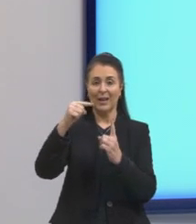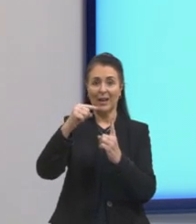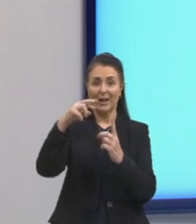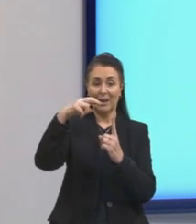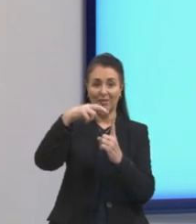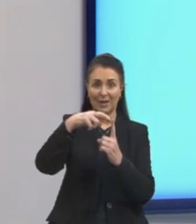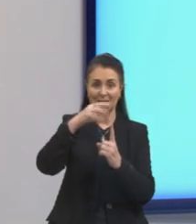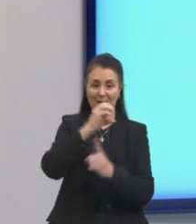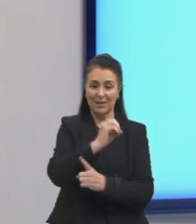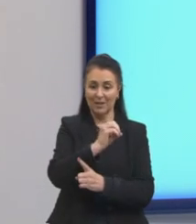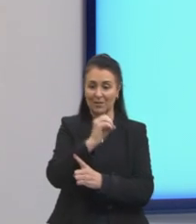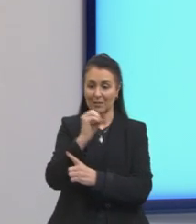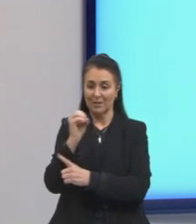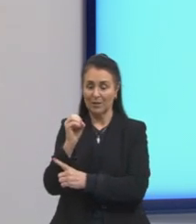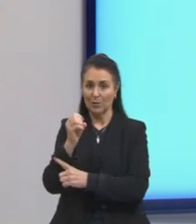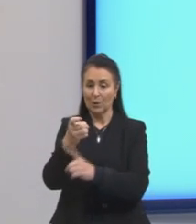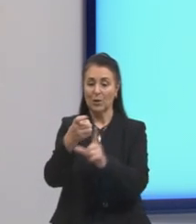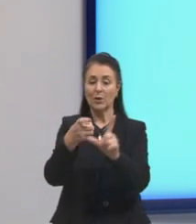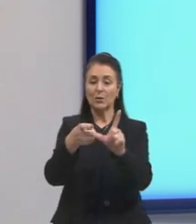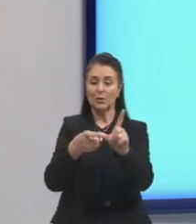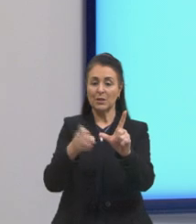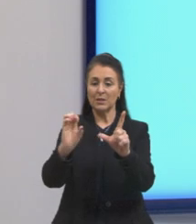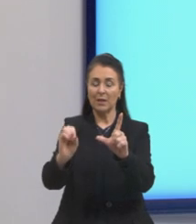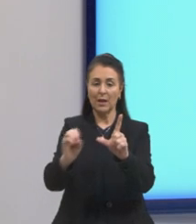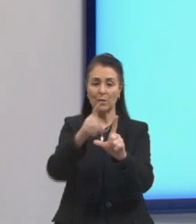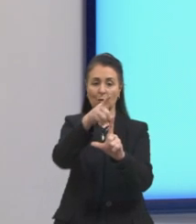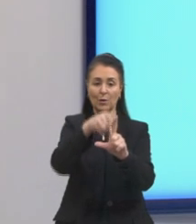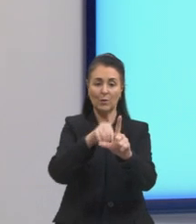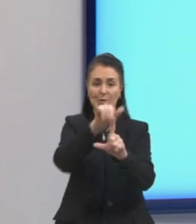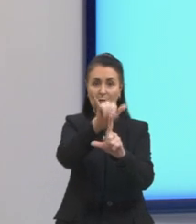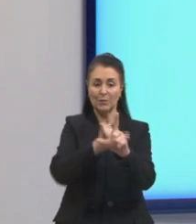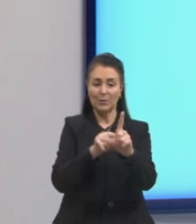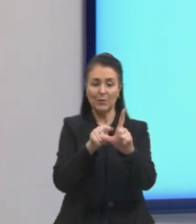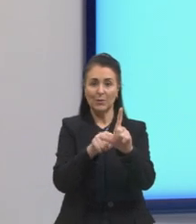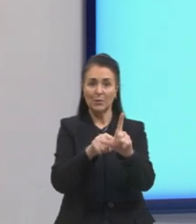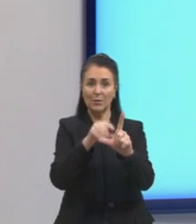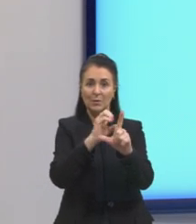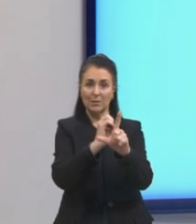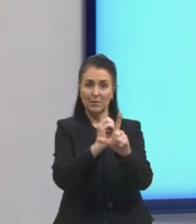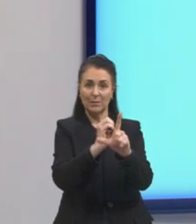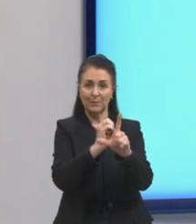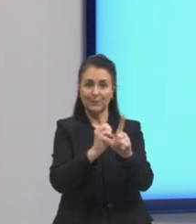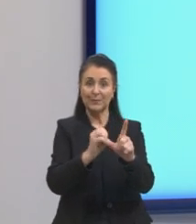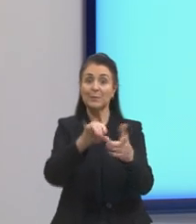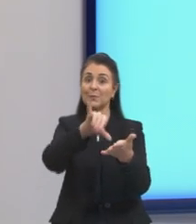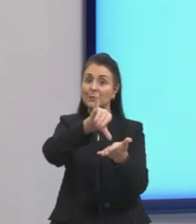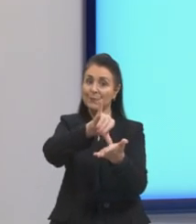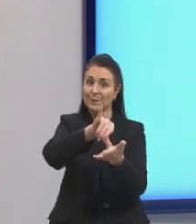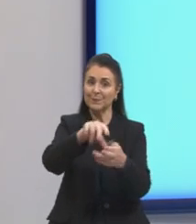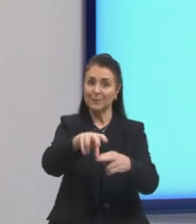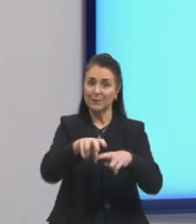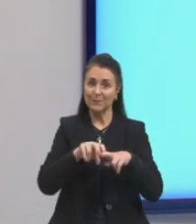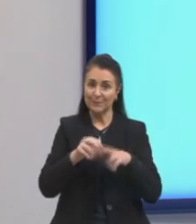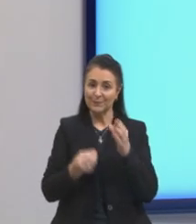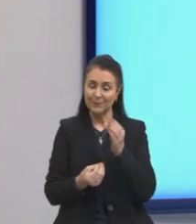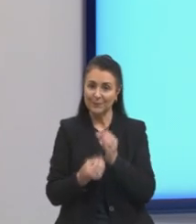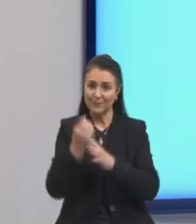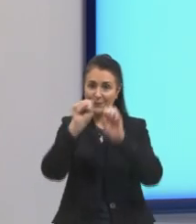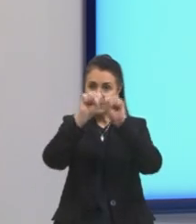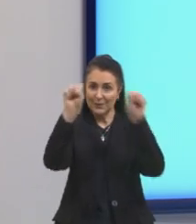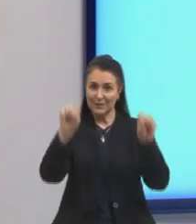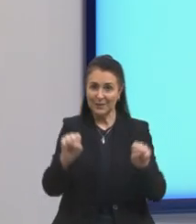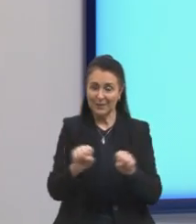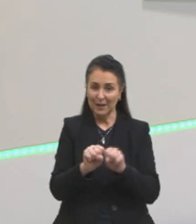0000 quando x0y também é zero então aquele é o ponto do centro correto a origem do sistema